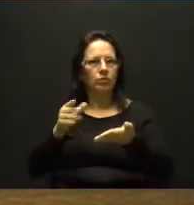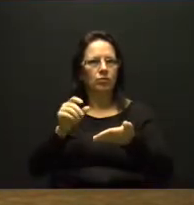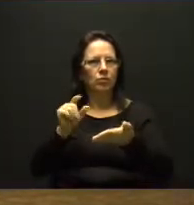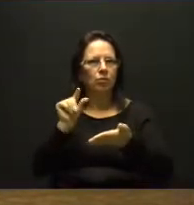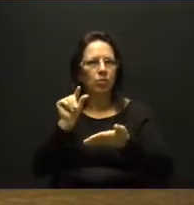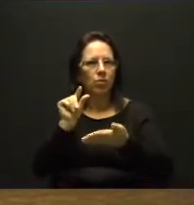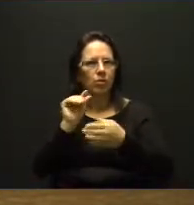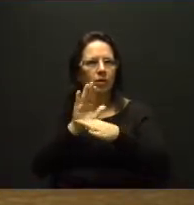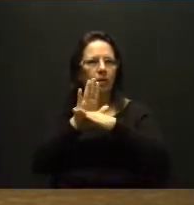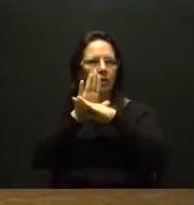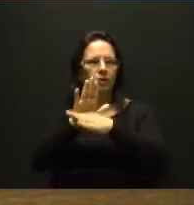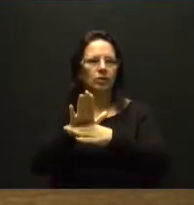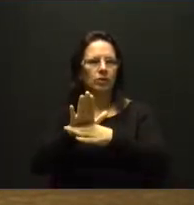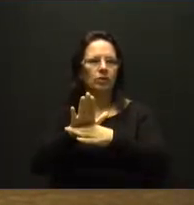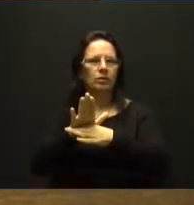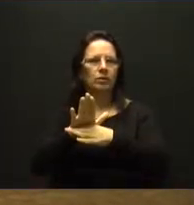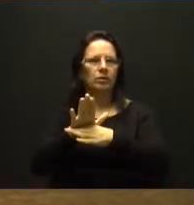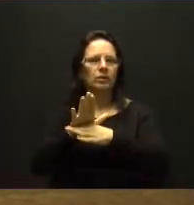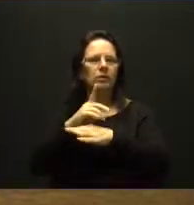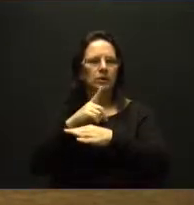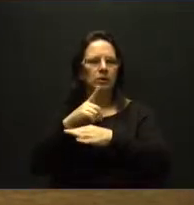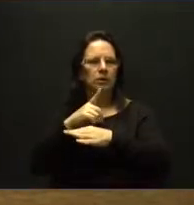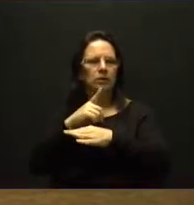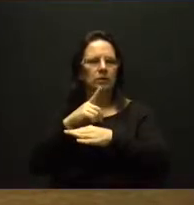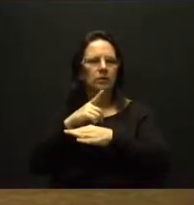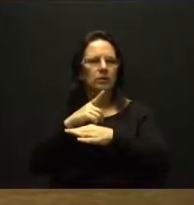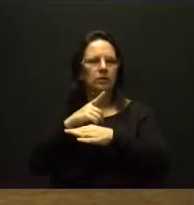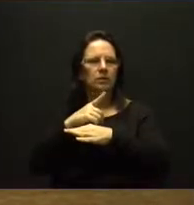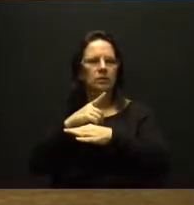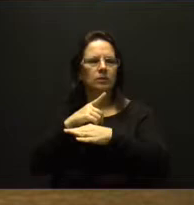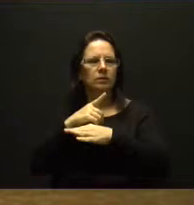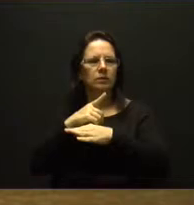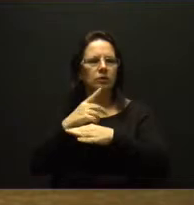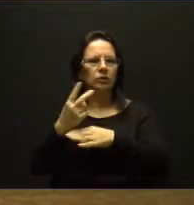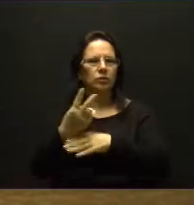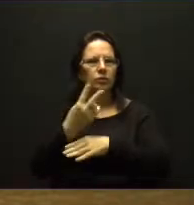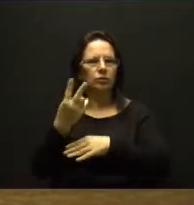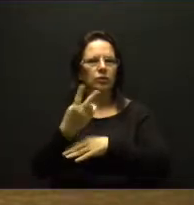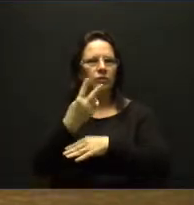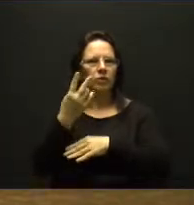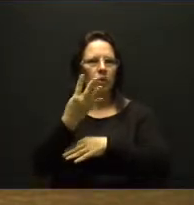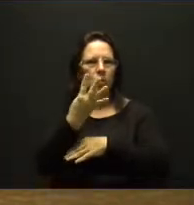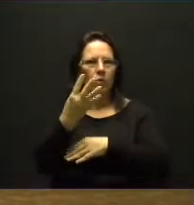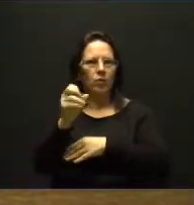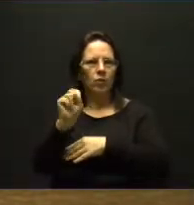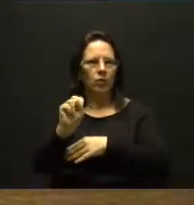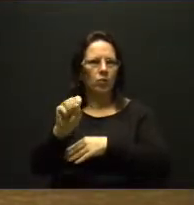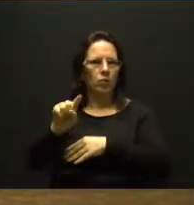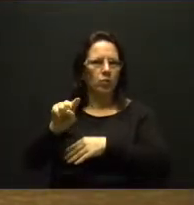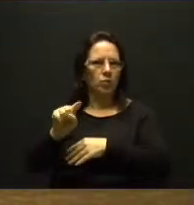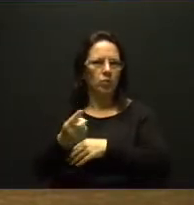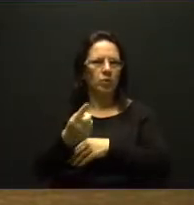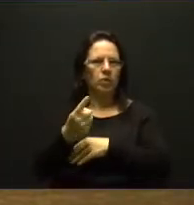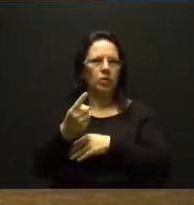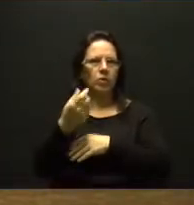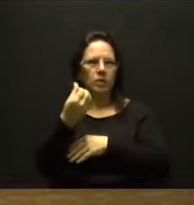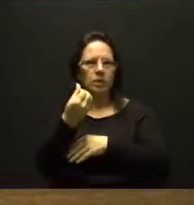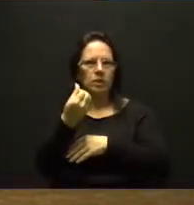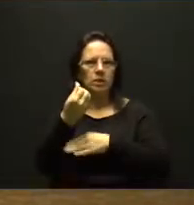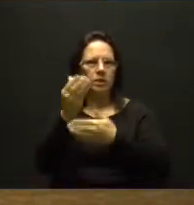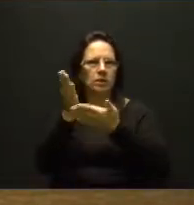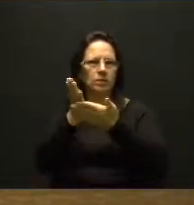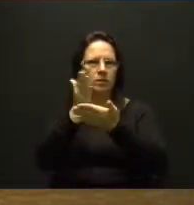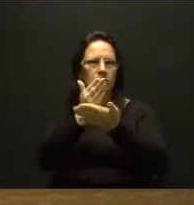contribuição a gente pode aqui ter que você veja são valores aqui um valor de 48 mil em seis parcelas de oito